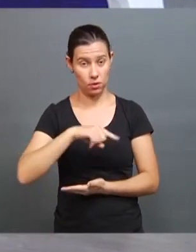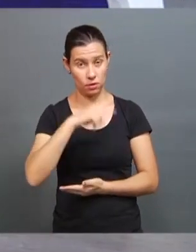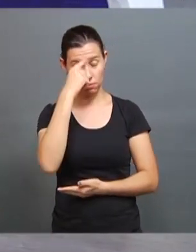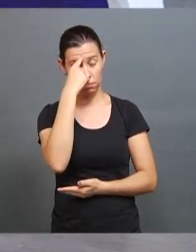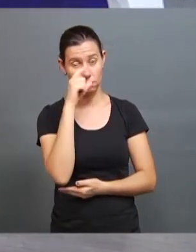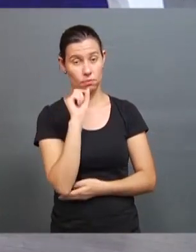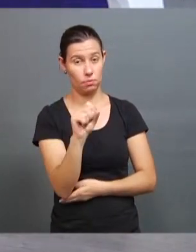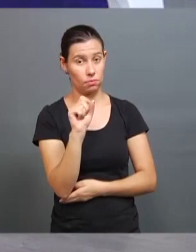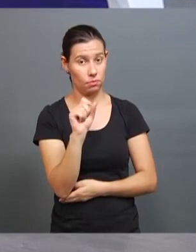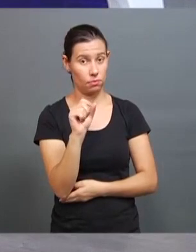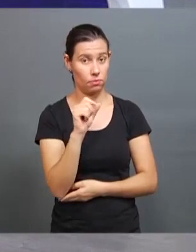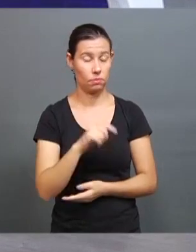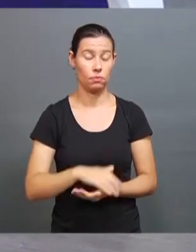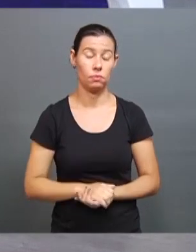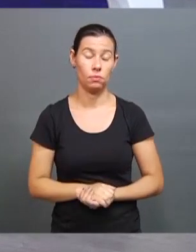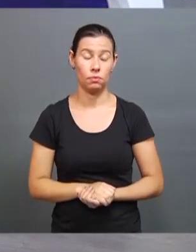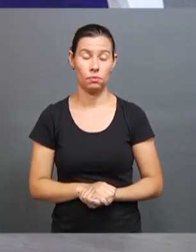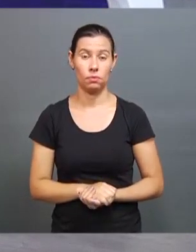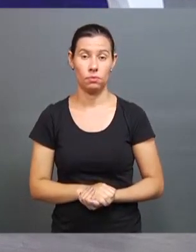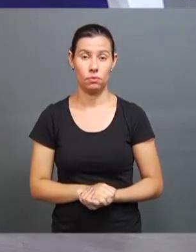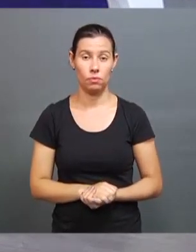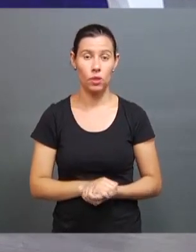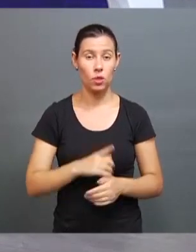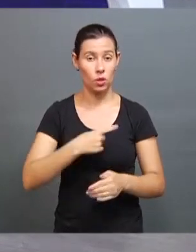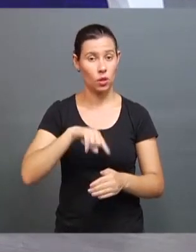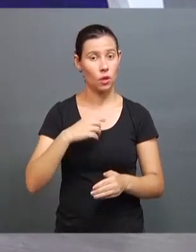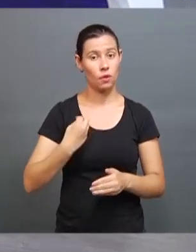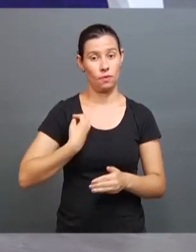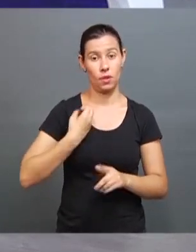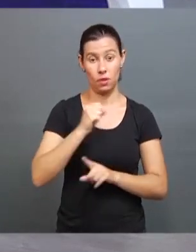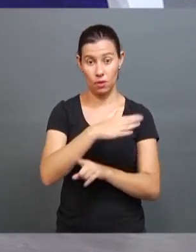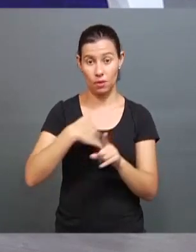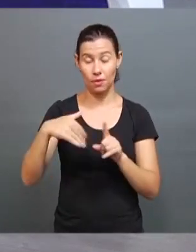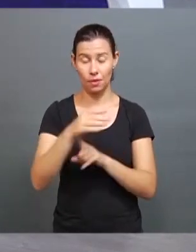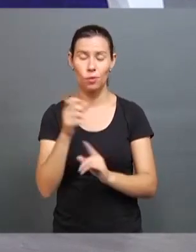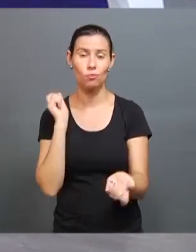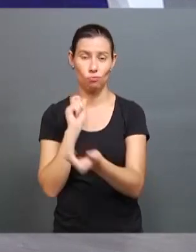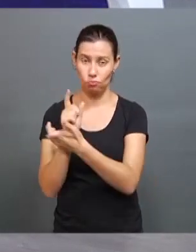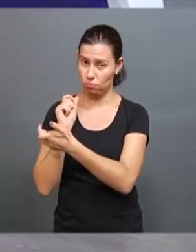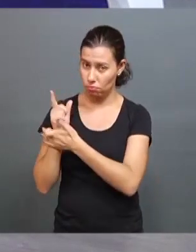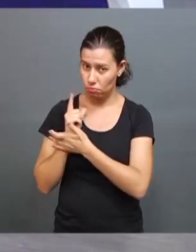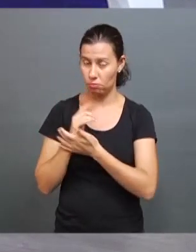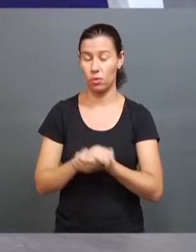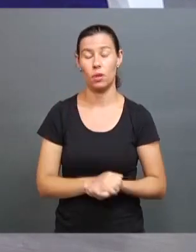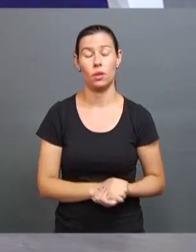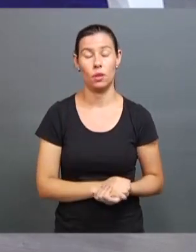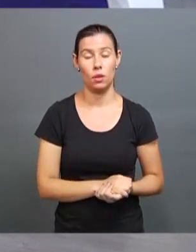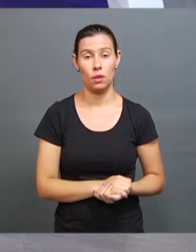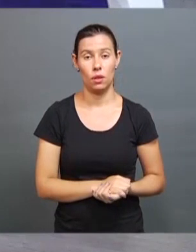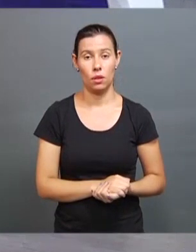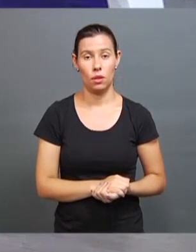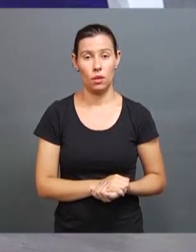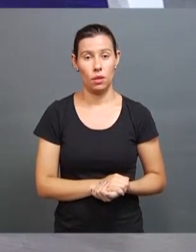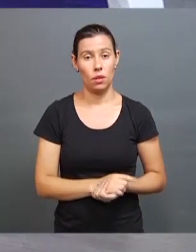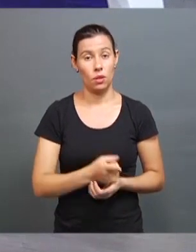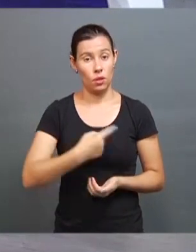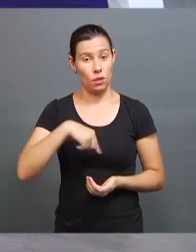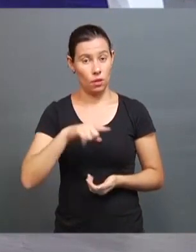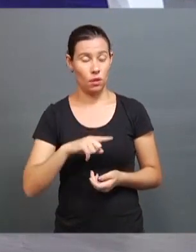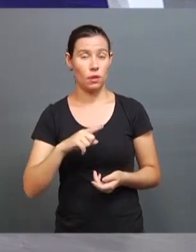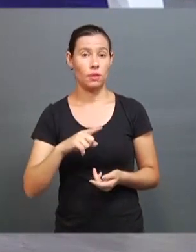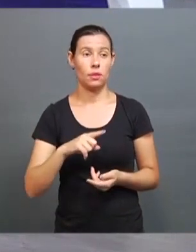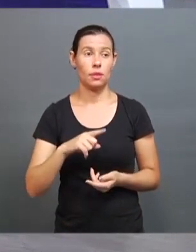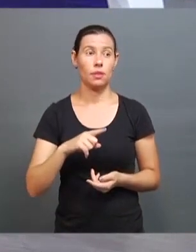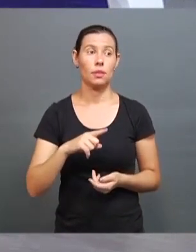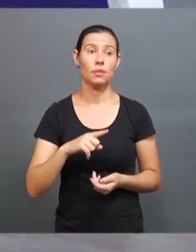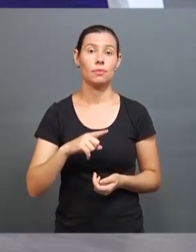pensar que... Sim, nós vivemos numa sociedade do consumo, né? E não podemos também